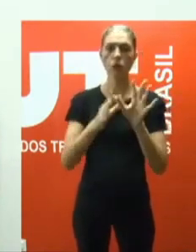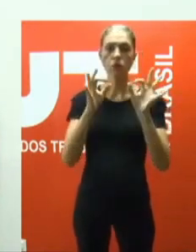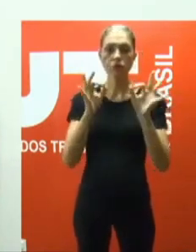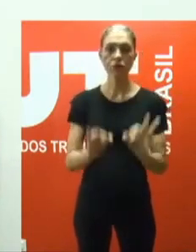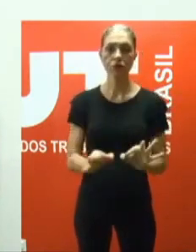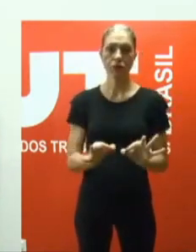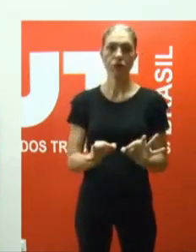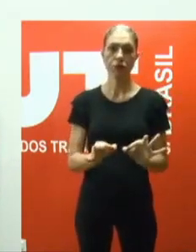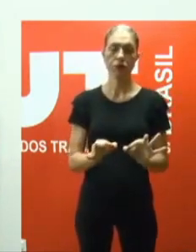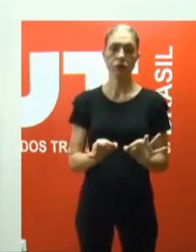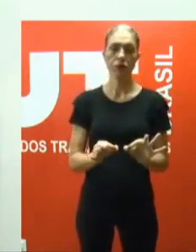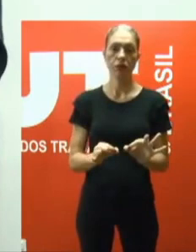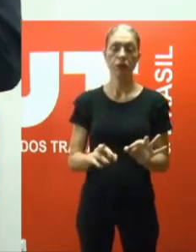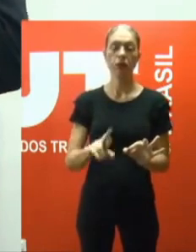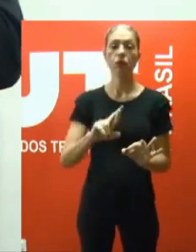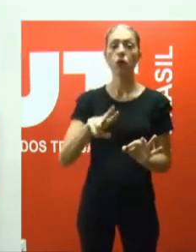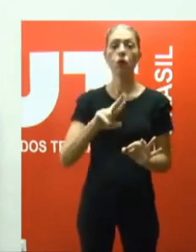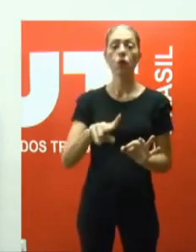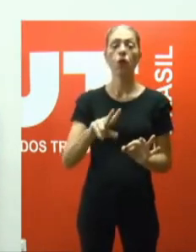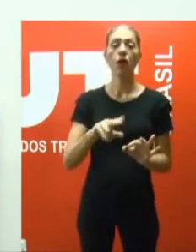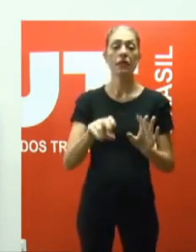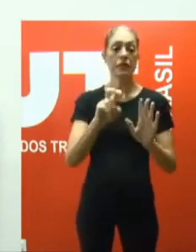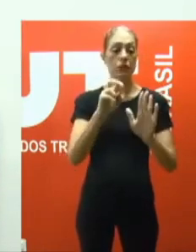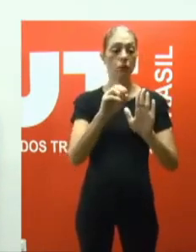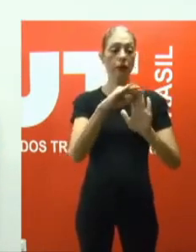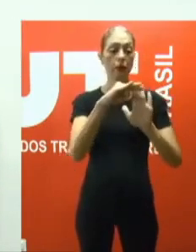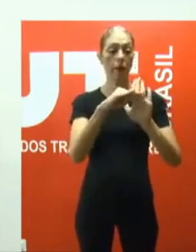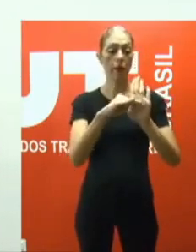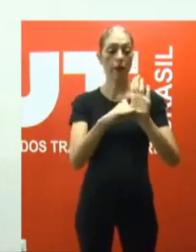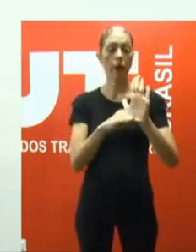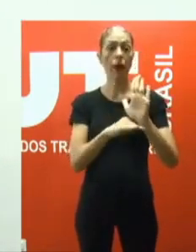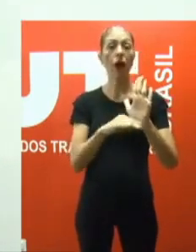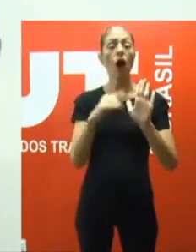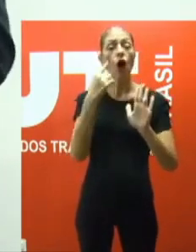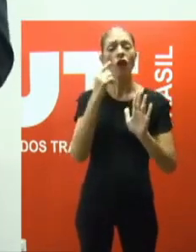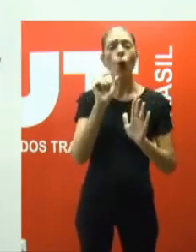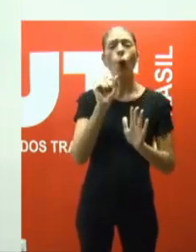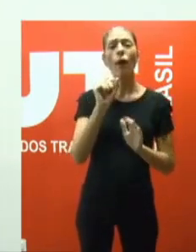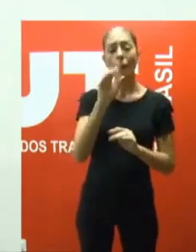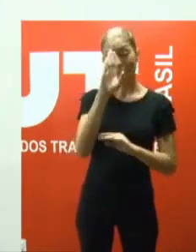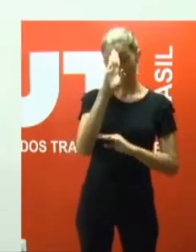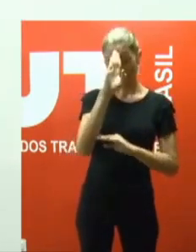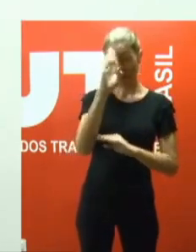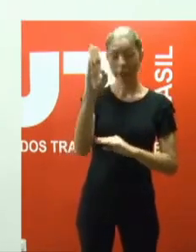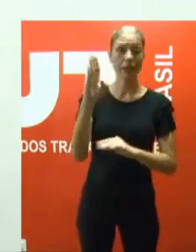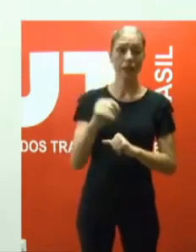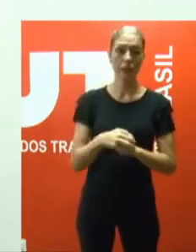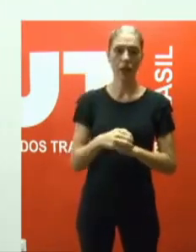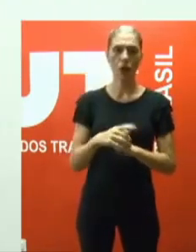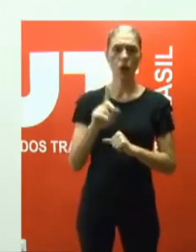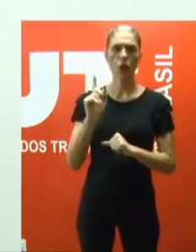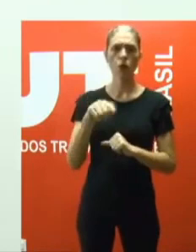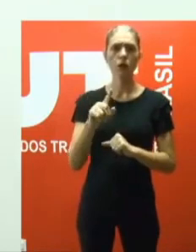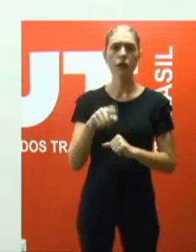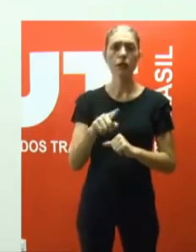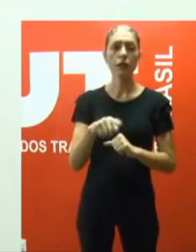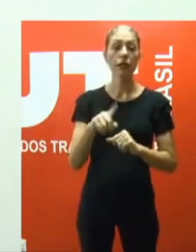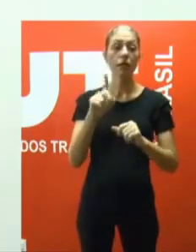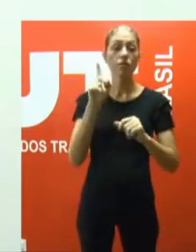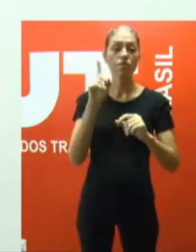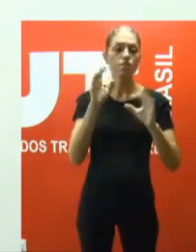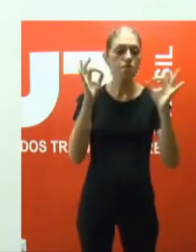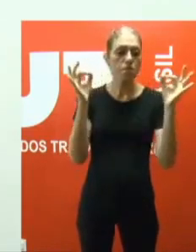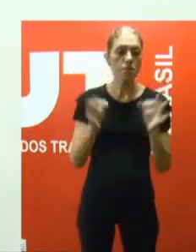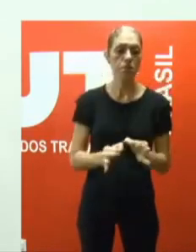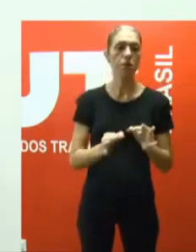pontos. Sabe, você tem que ver o que, que é principal. O que, que é sagrado? O que, que a partir daquilo ali a gente pode conquistar o